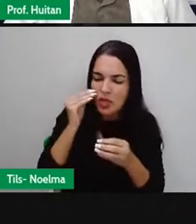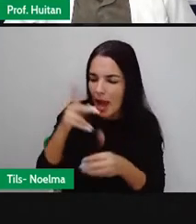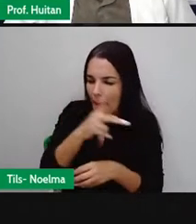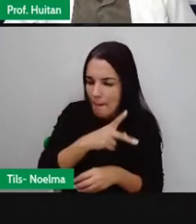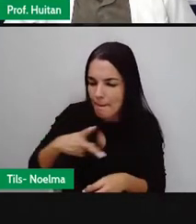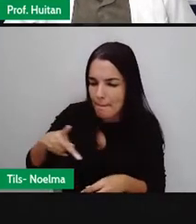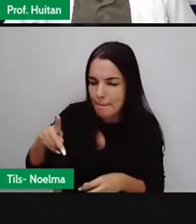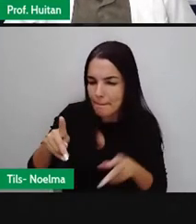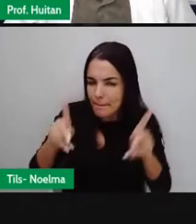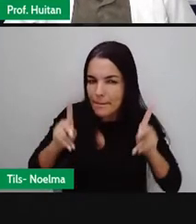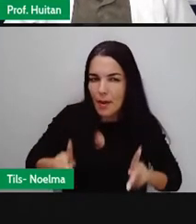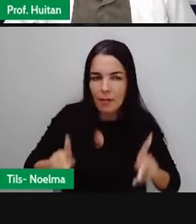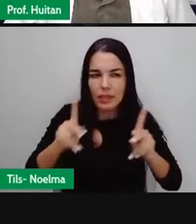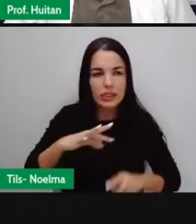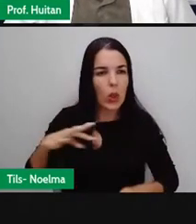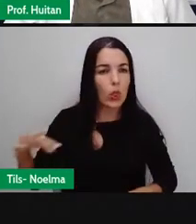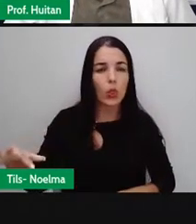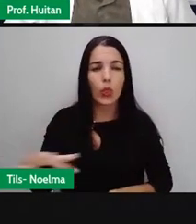ancestralidade e